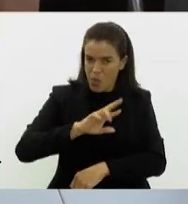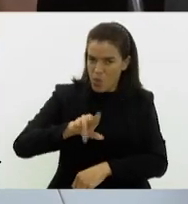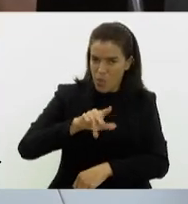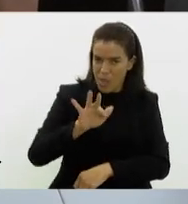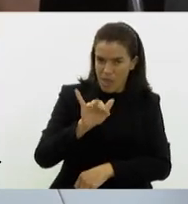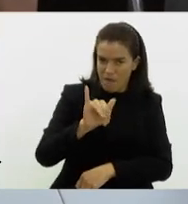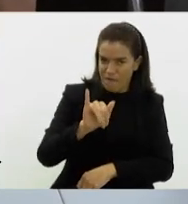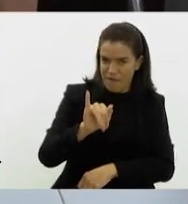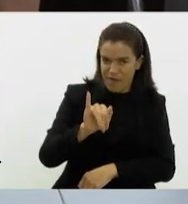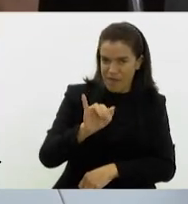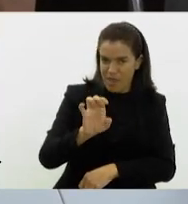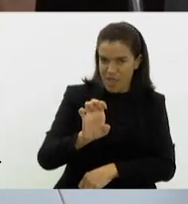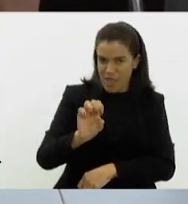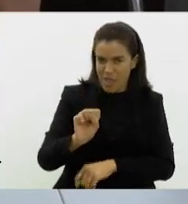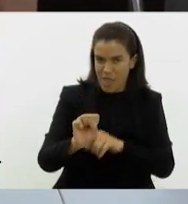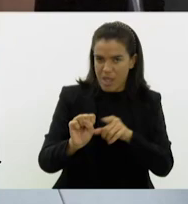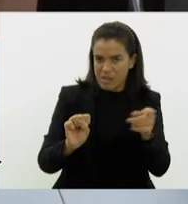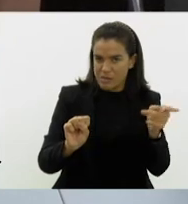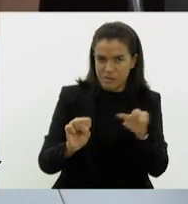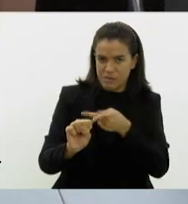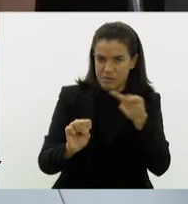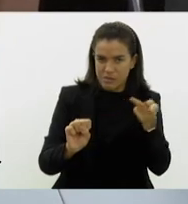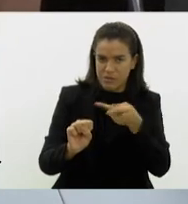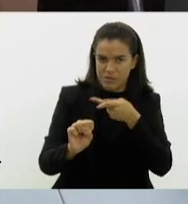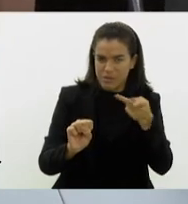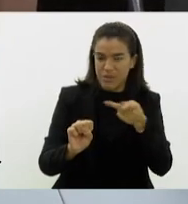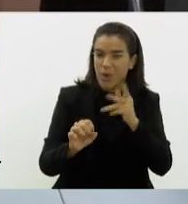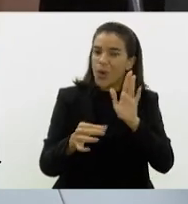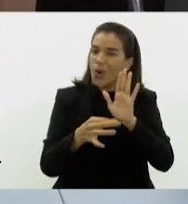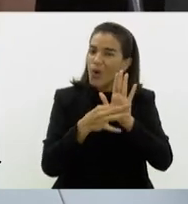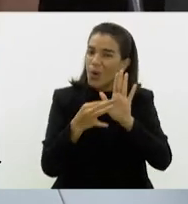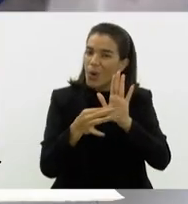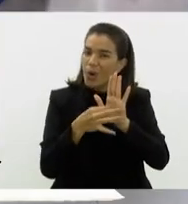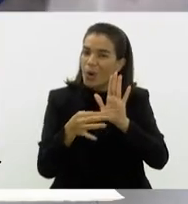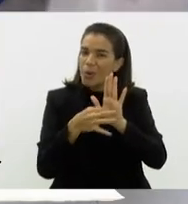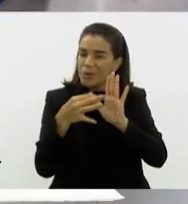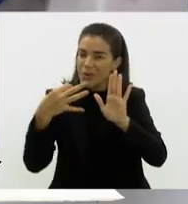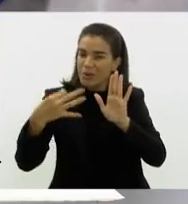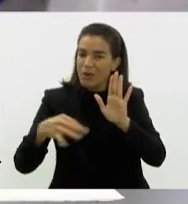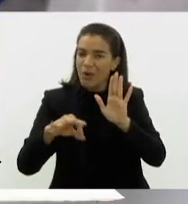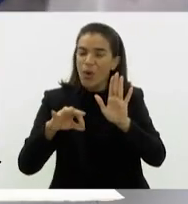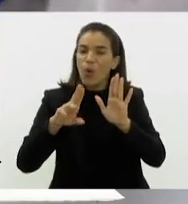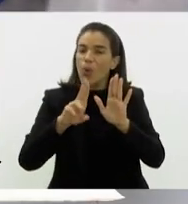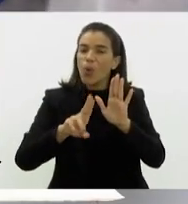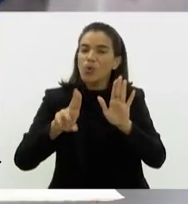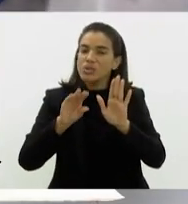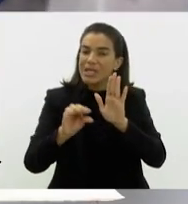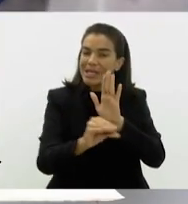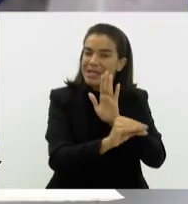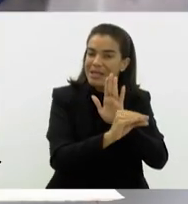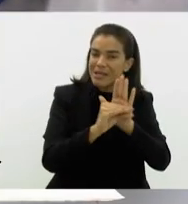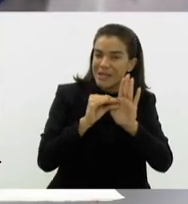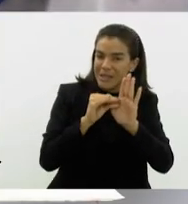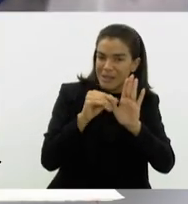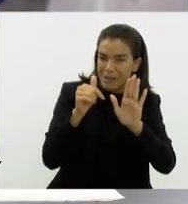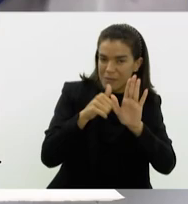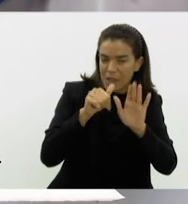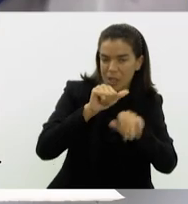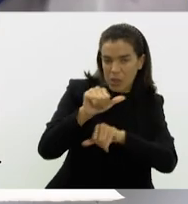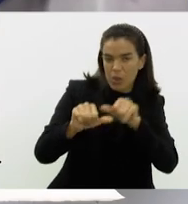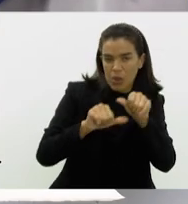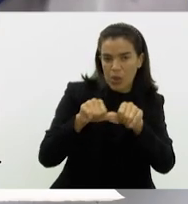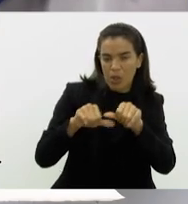aí. É, mas de qualquer forma, o parecer fica correto, a gente só usa a emenda, que essa emenda já